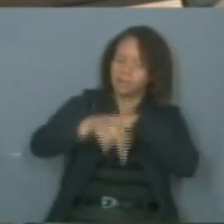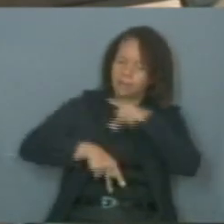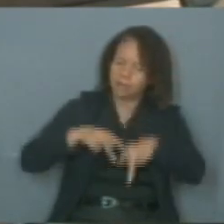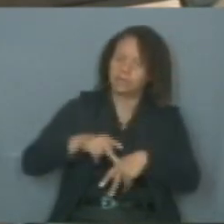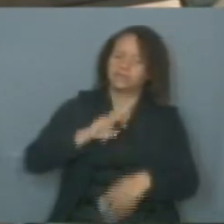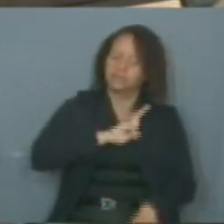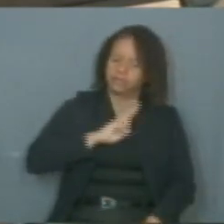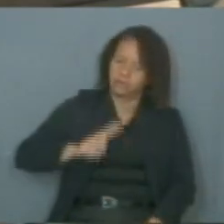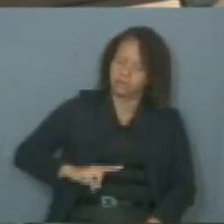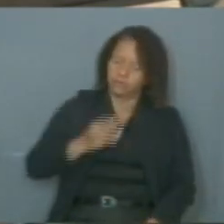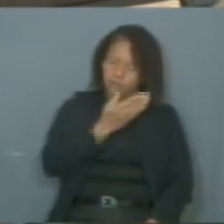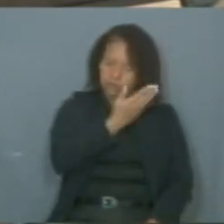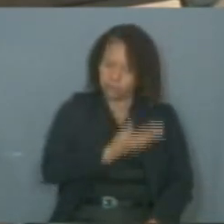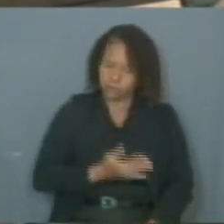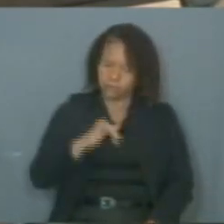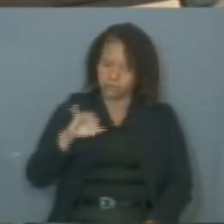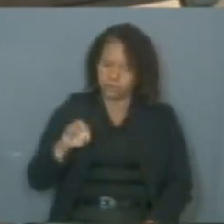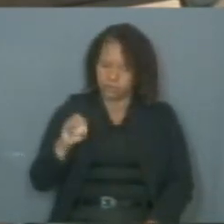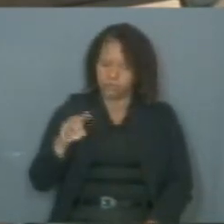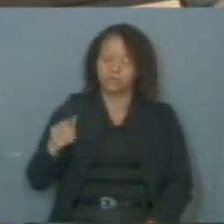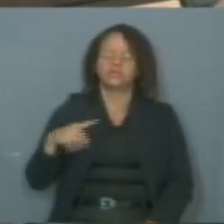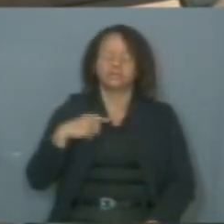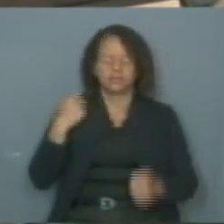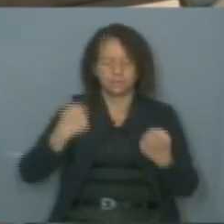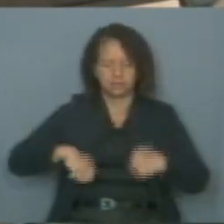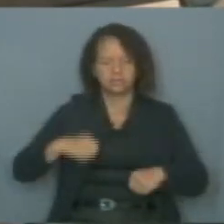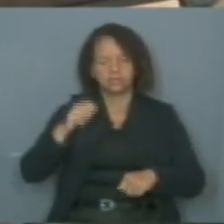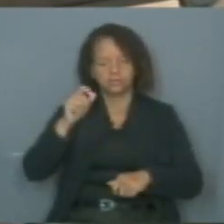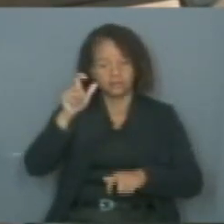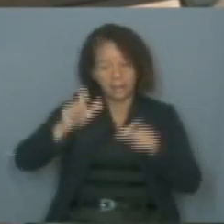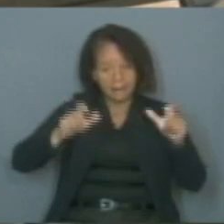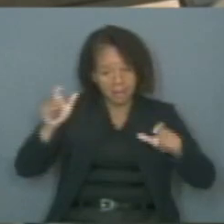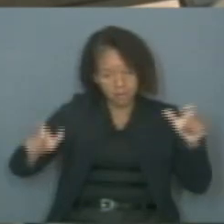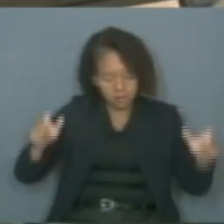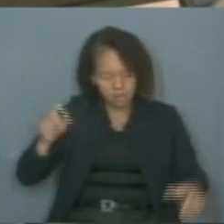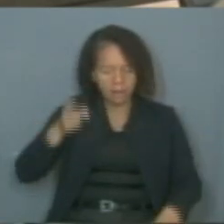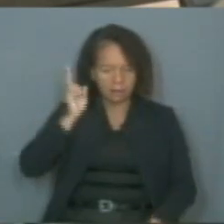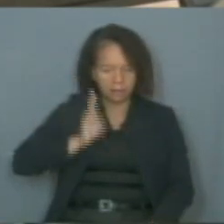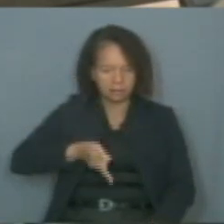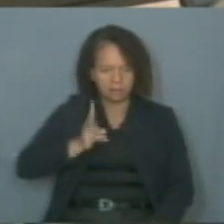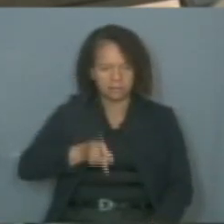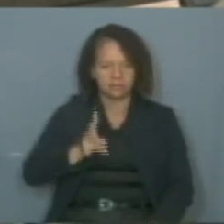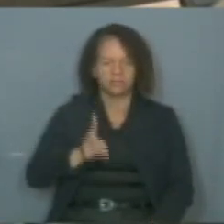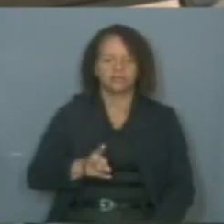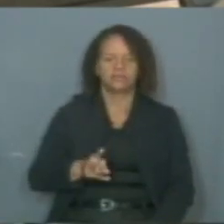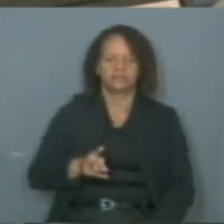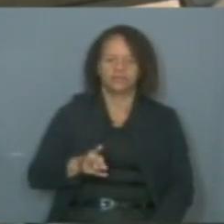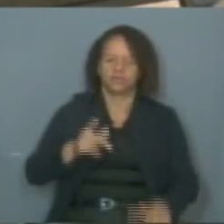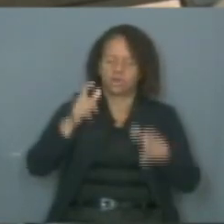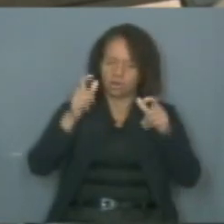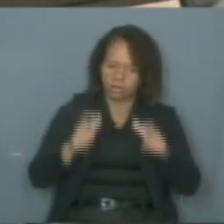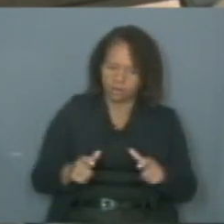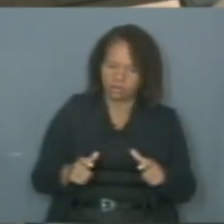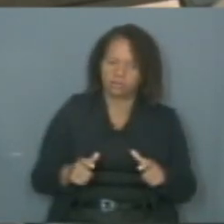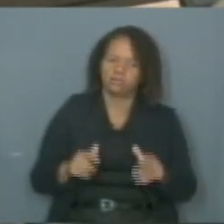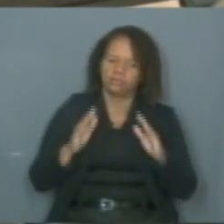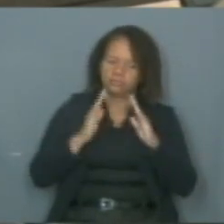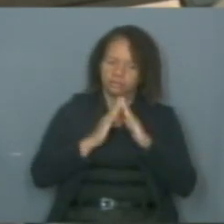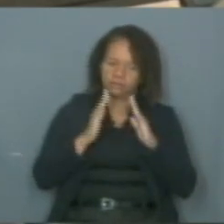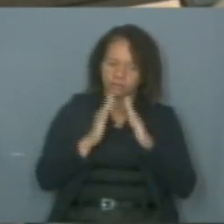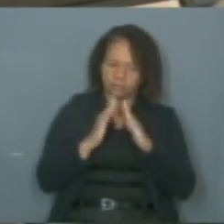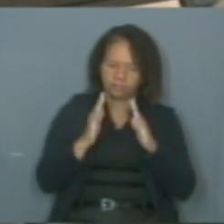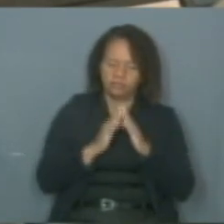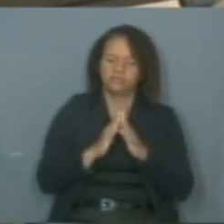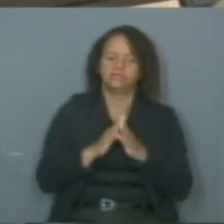da vereadora, e que a gente deve lutar para que essas pessoas possam permanecer no seu local de